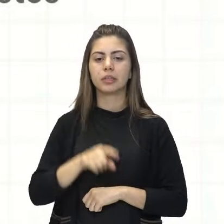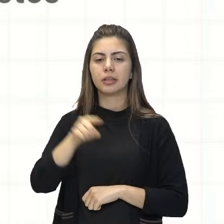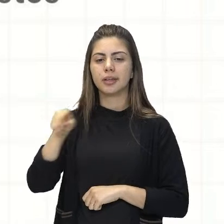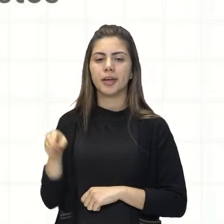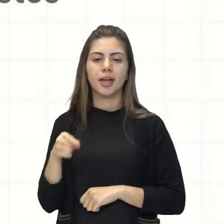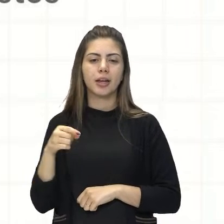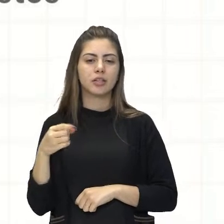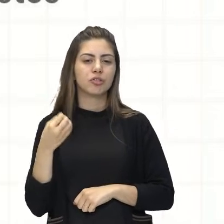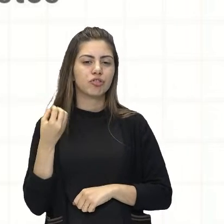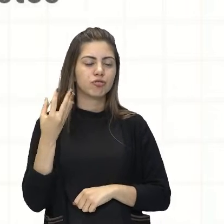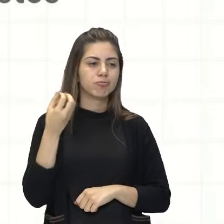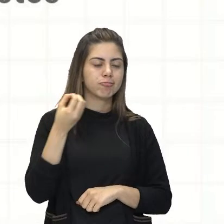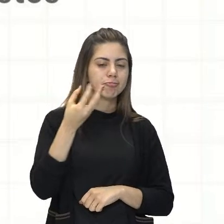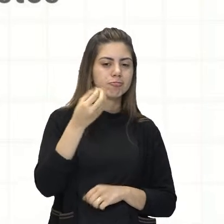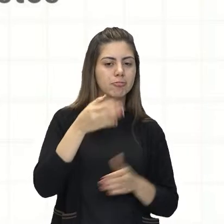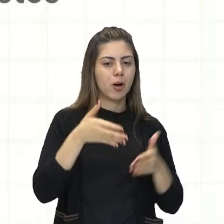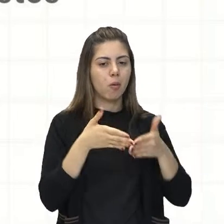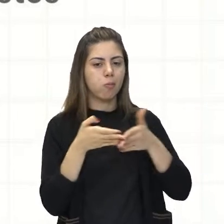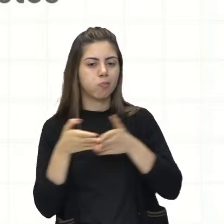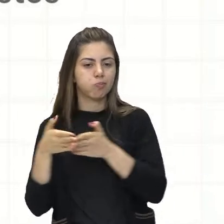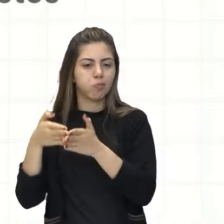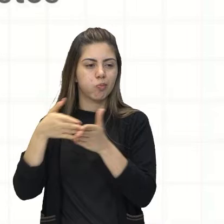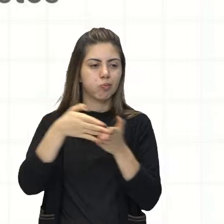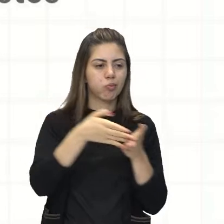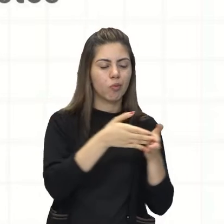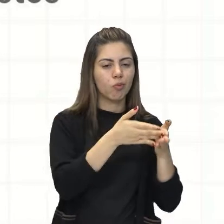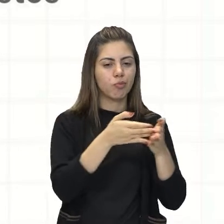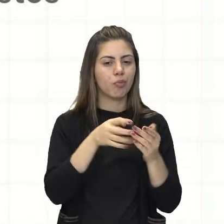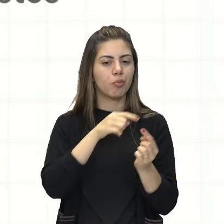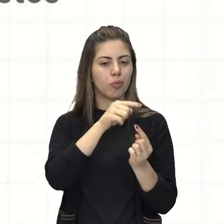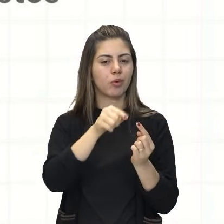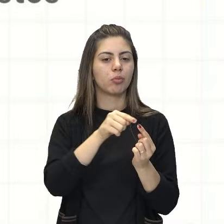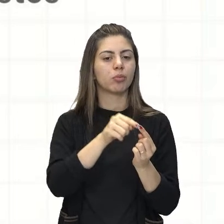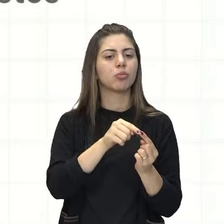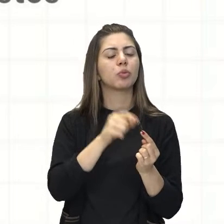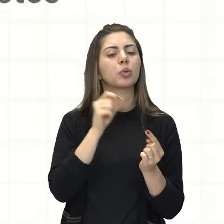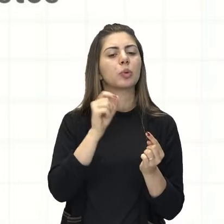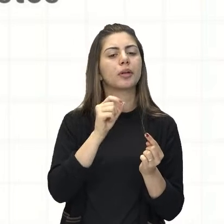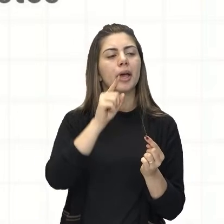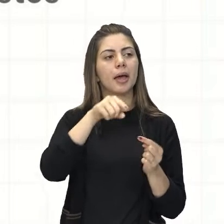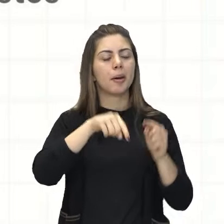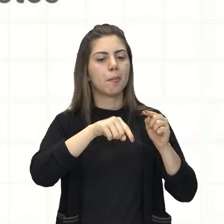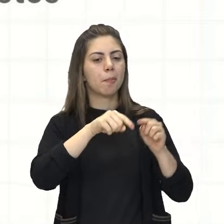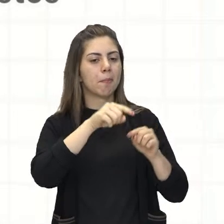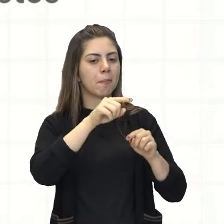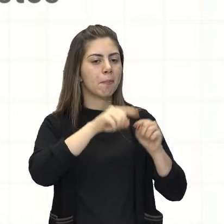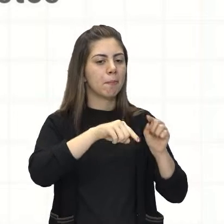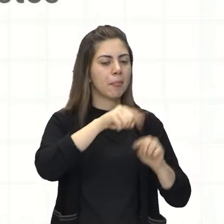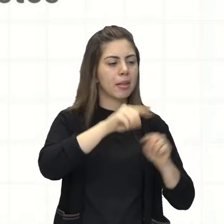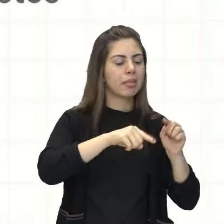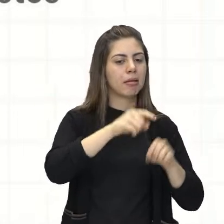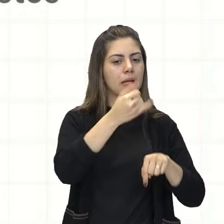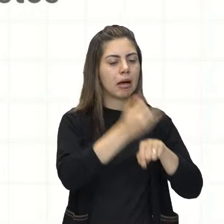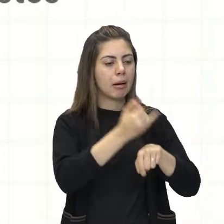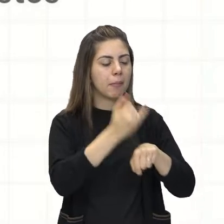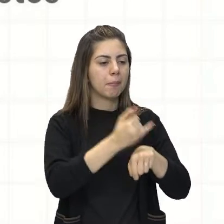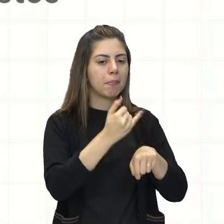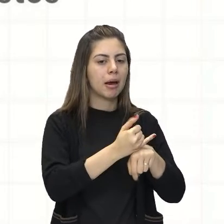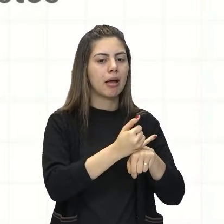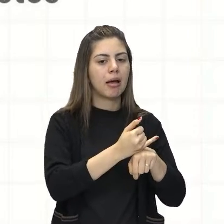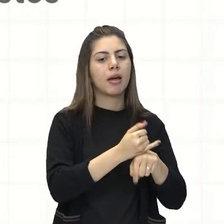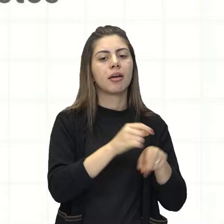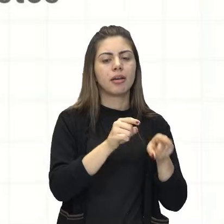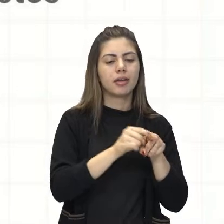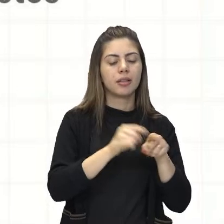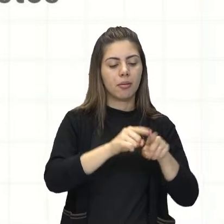viagens marítimas com diversos propósitos, incluindo a busca por metais preciosos, terras e